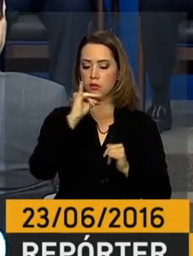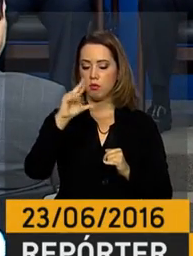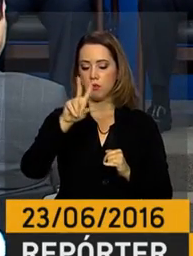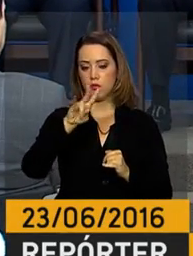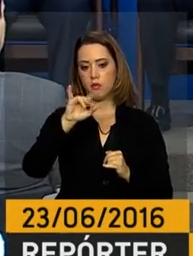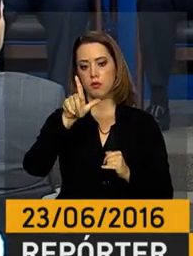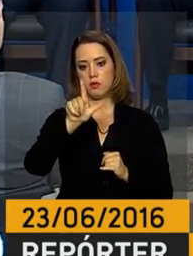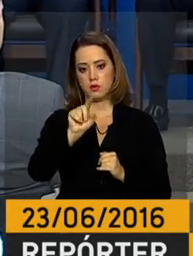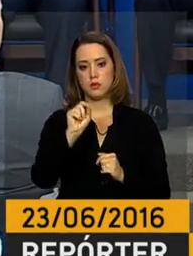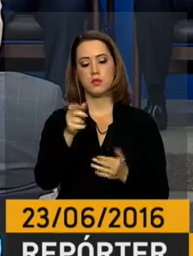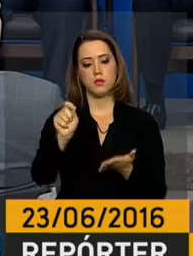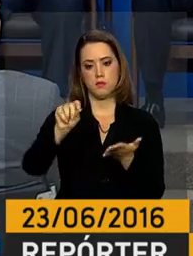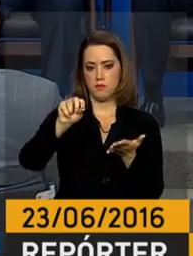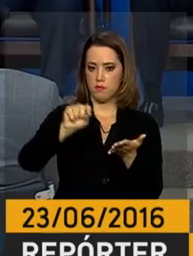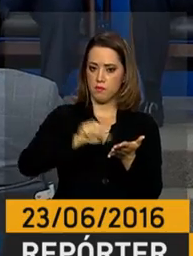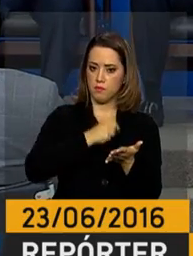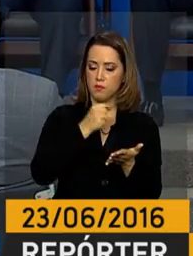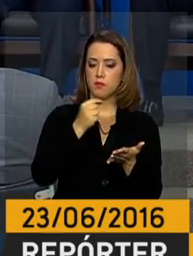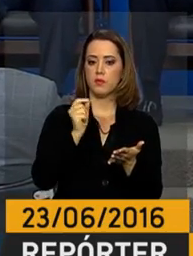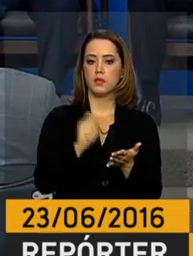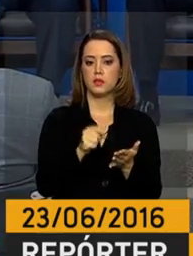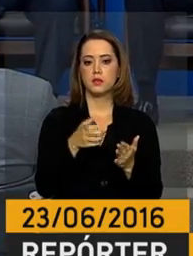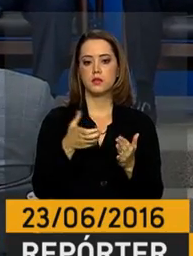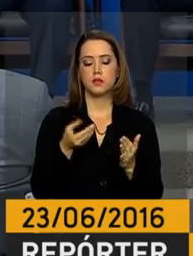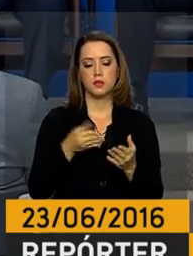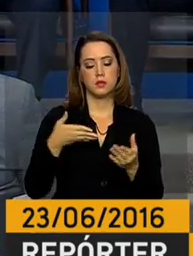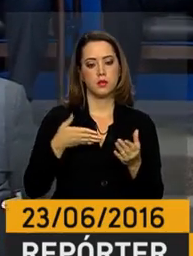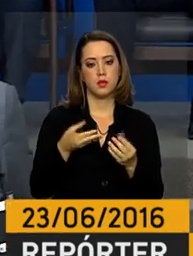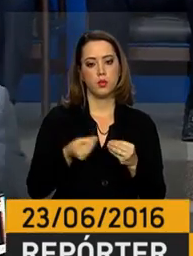encaminhamento do ato ao congresso